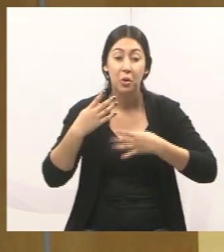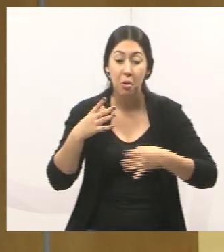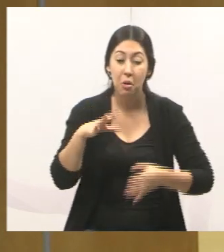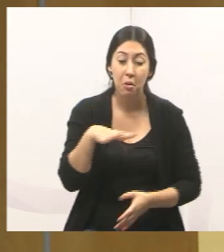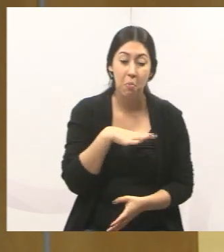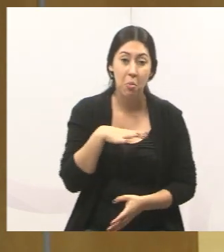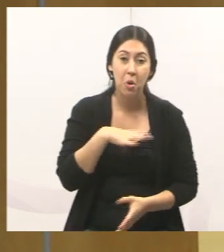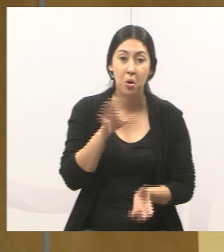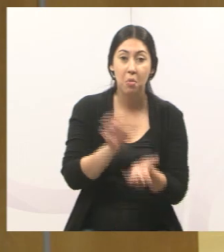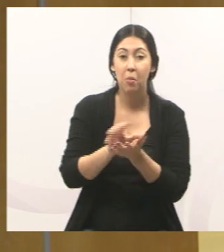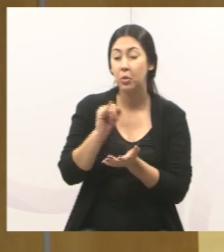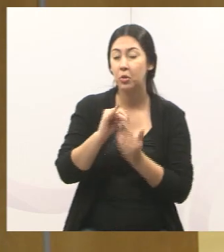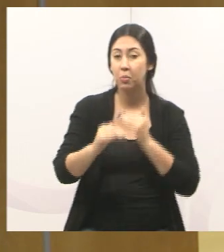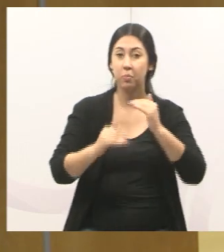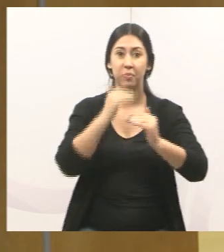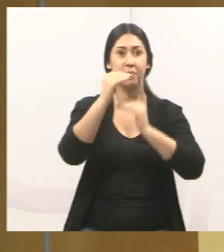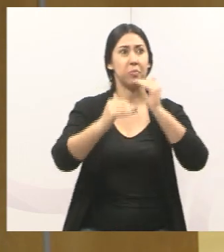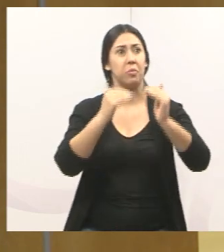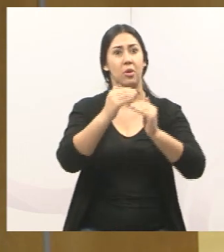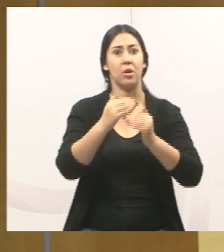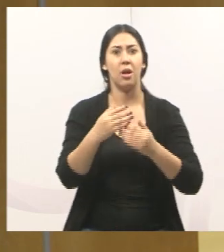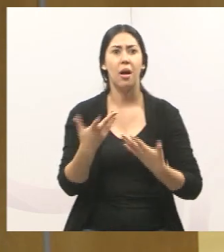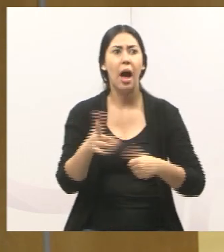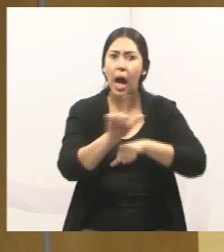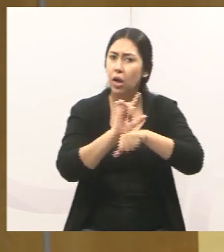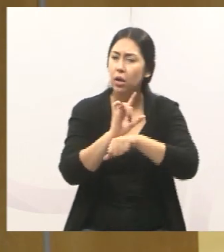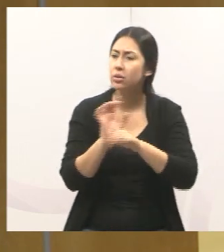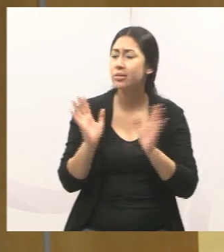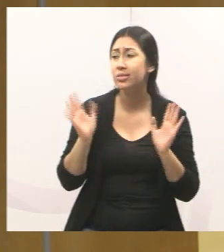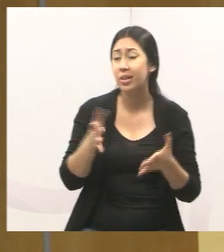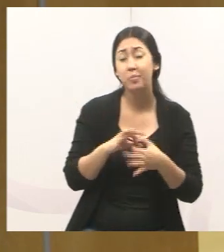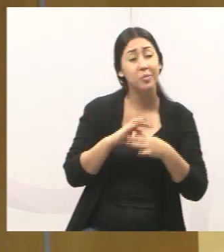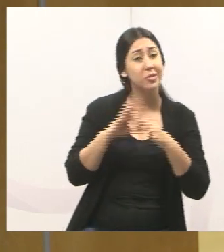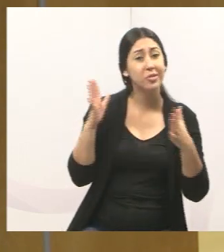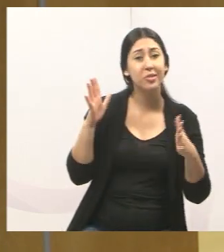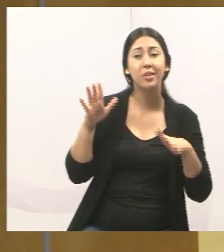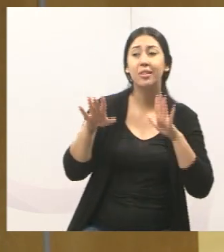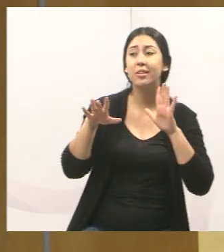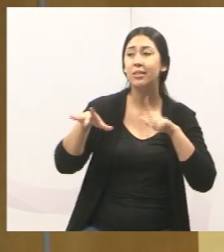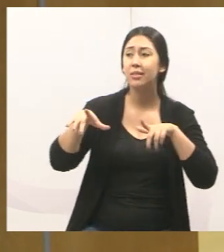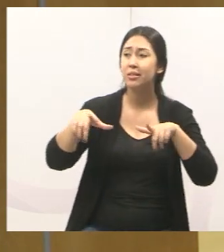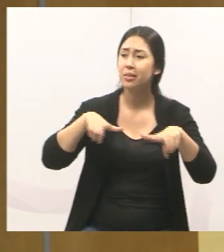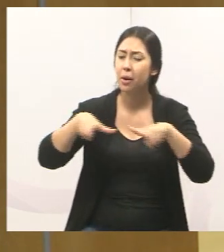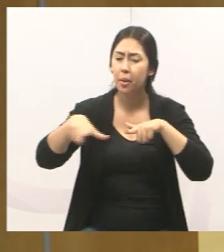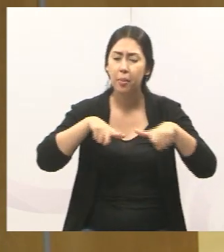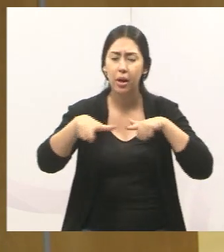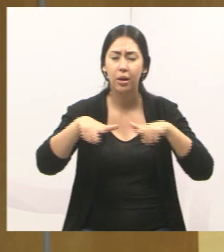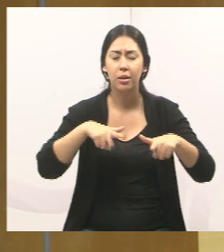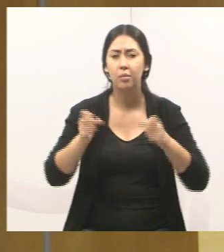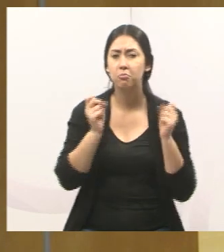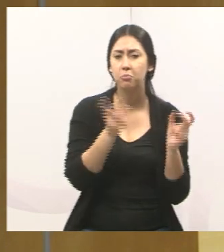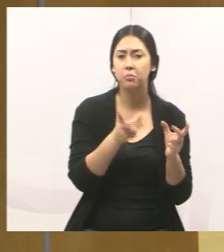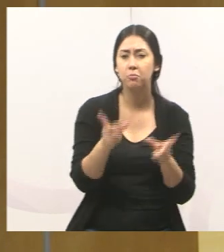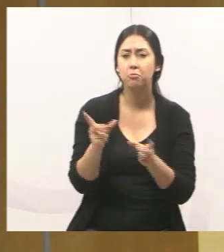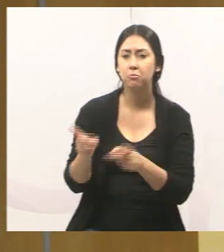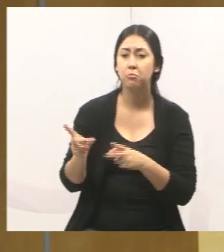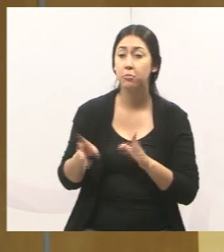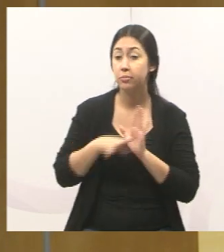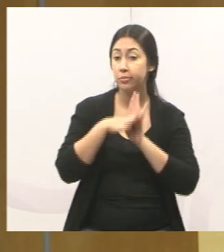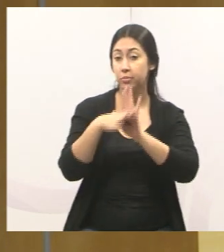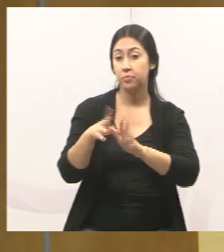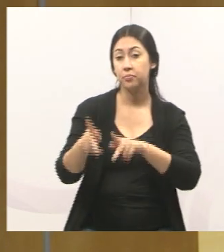aqui de quanto tempo, mas essa van aí já era para estar com seus empregados, aí atendendo também as vendas para as pessoas